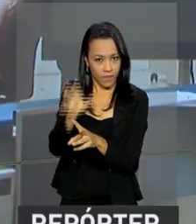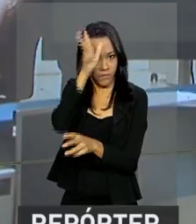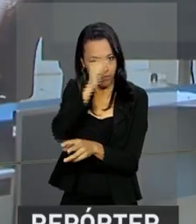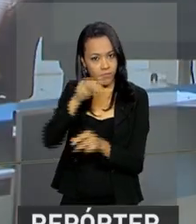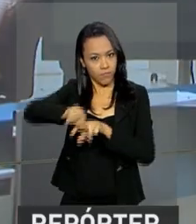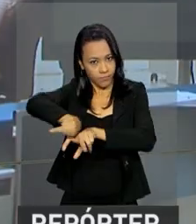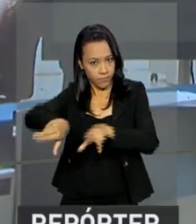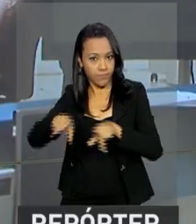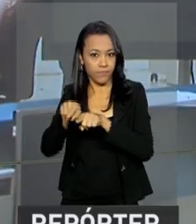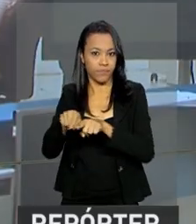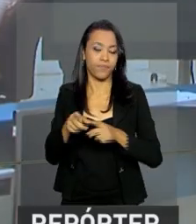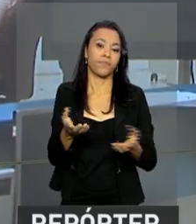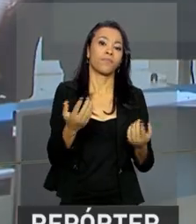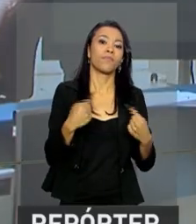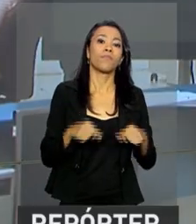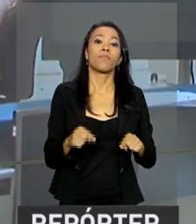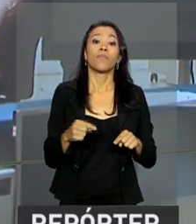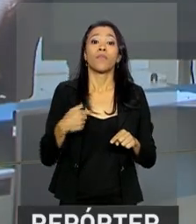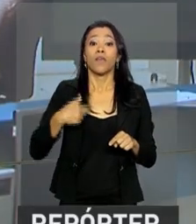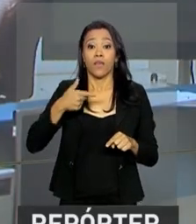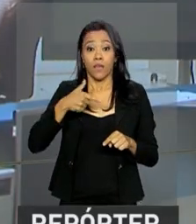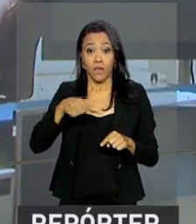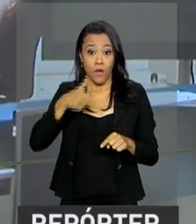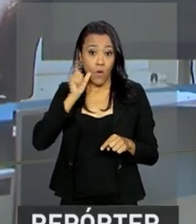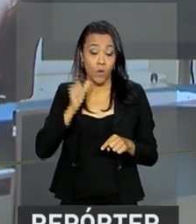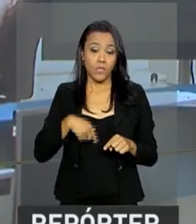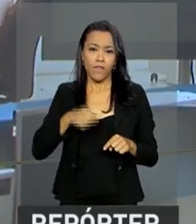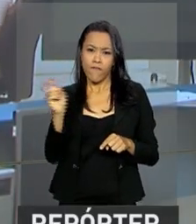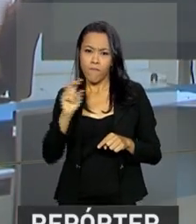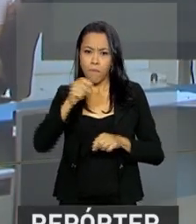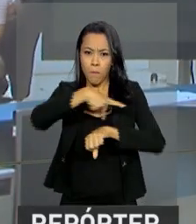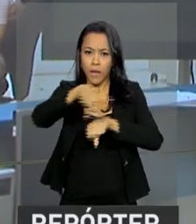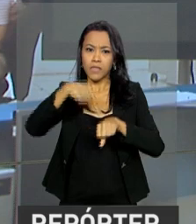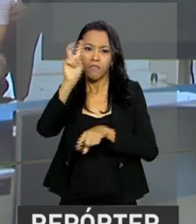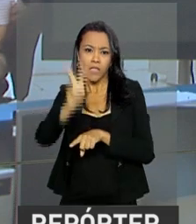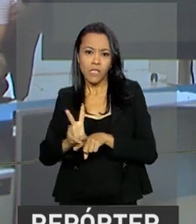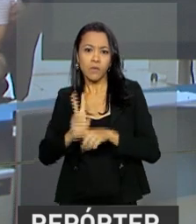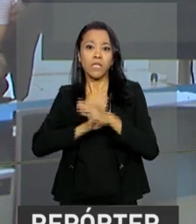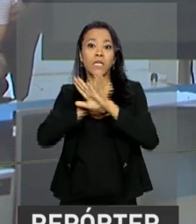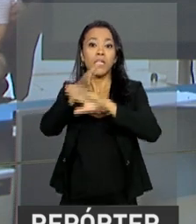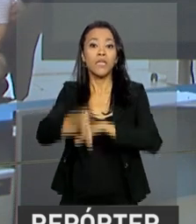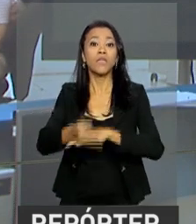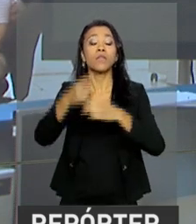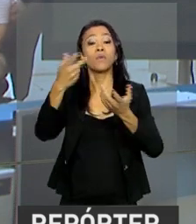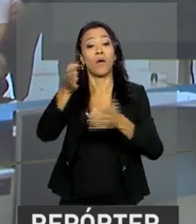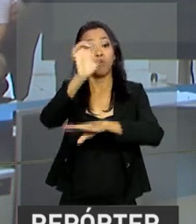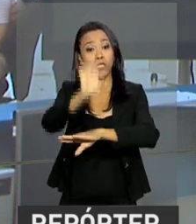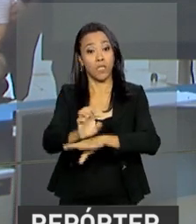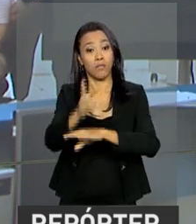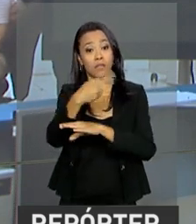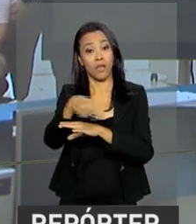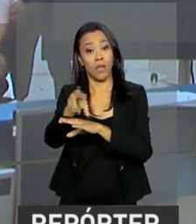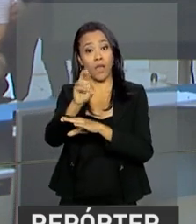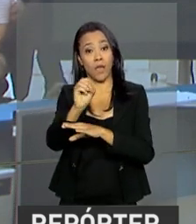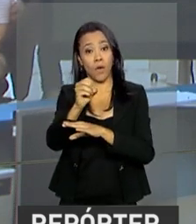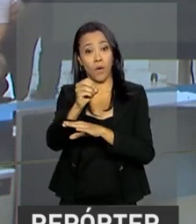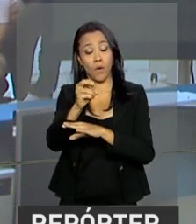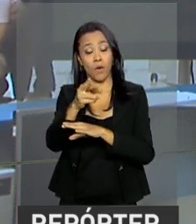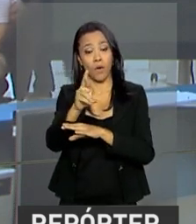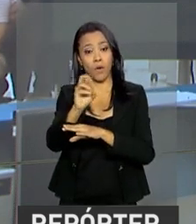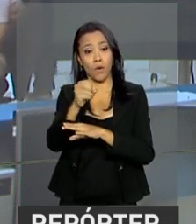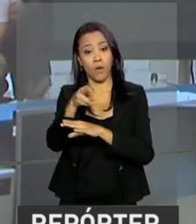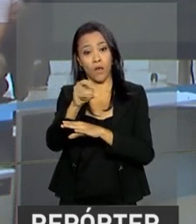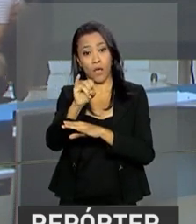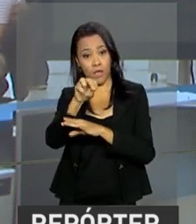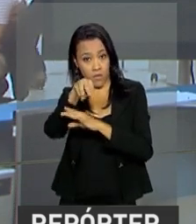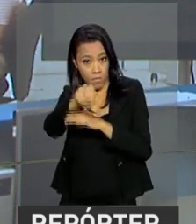momento Desde o ano passado Imigrantes venezuelanos têm ido a Roraima em busca de melhores condições de vida para verificar